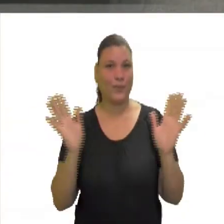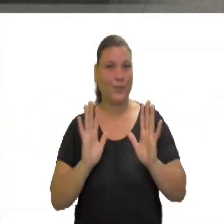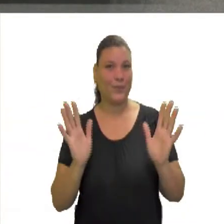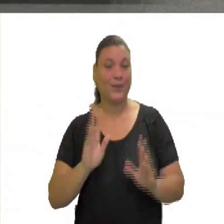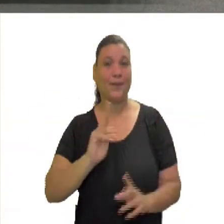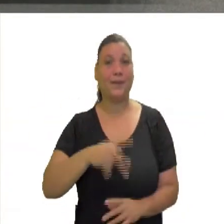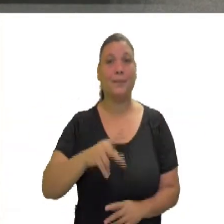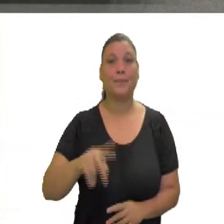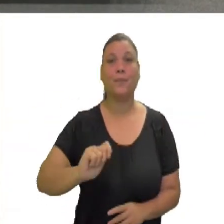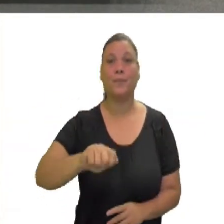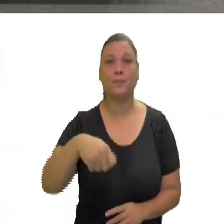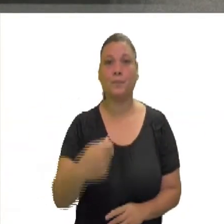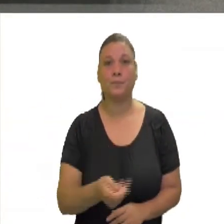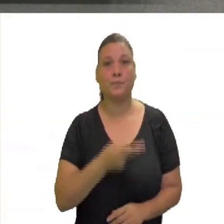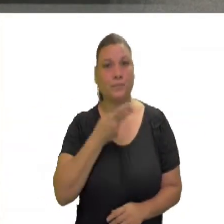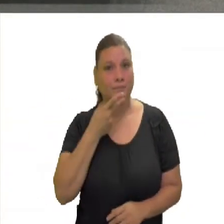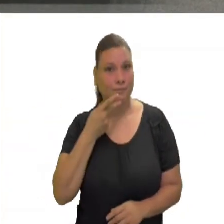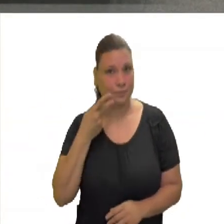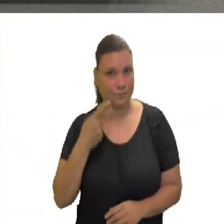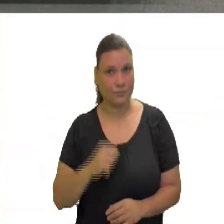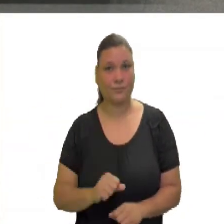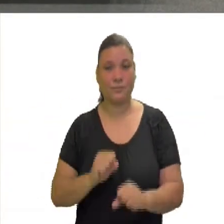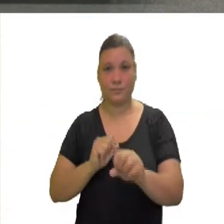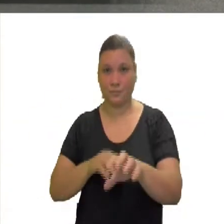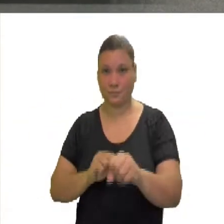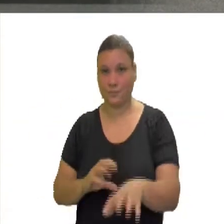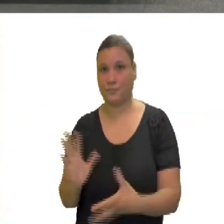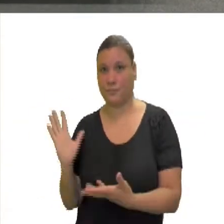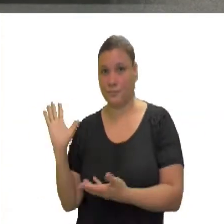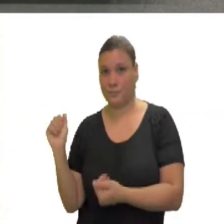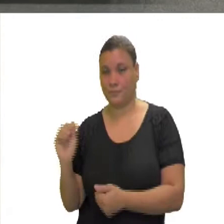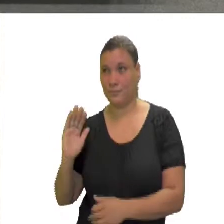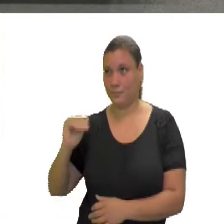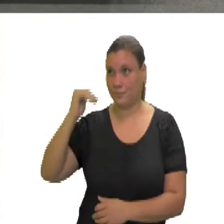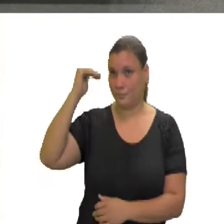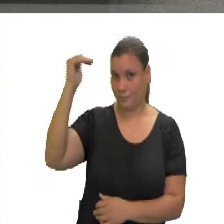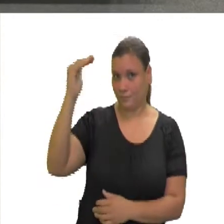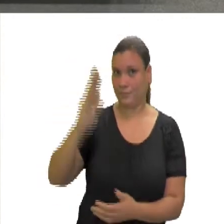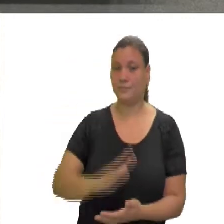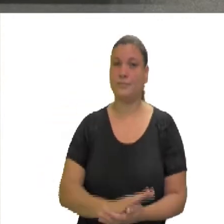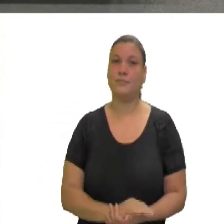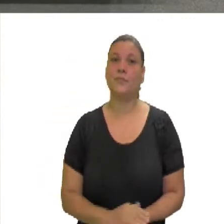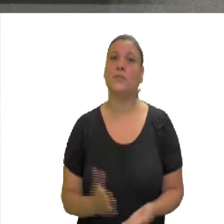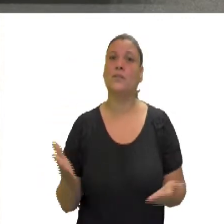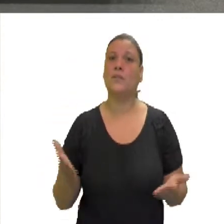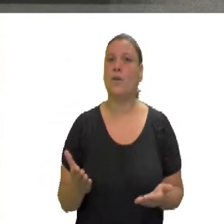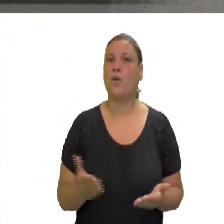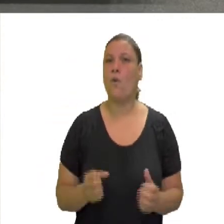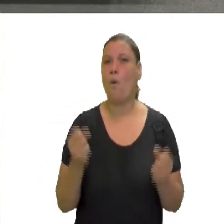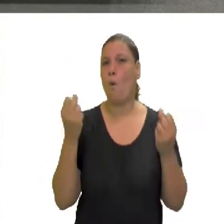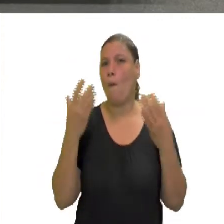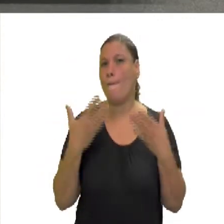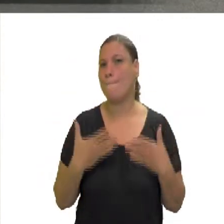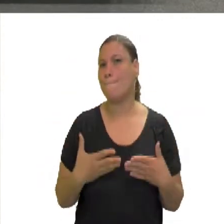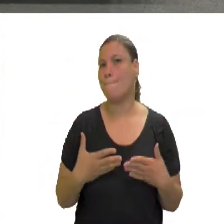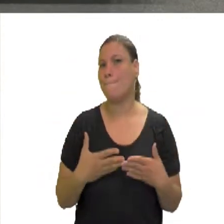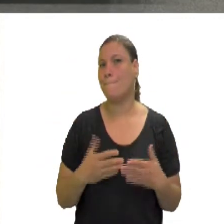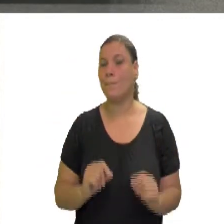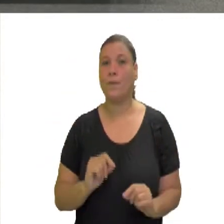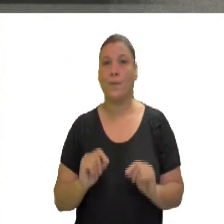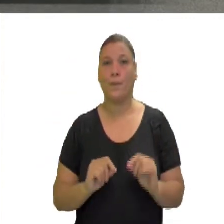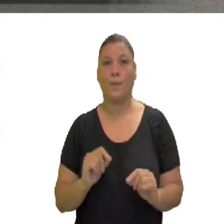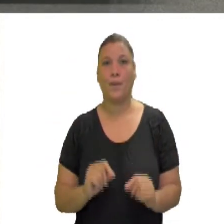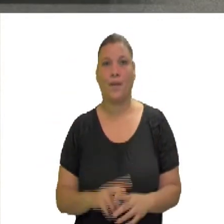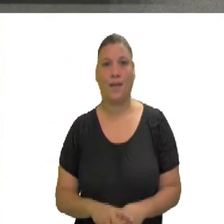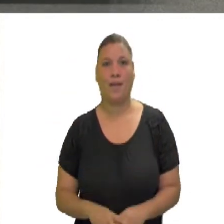Olá, sou a professora Patrícia, da Educação de Jovens e Adultos, e hoje a gente vai falar um pouquinho, o tema da nossa aula de História é sobre